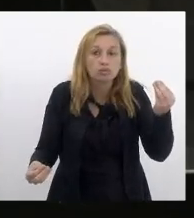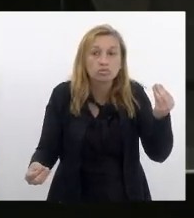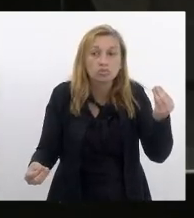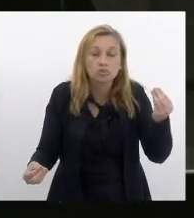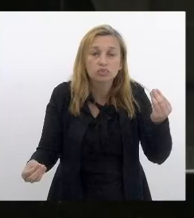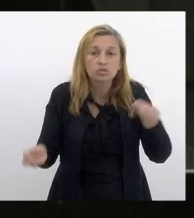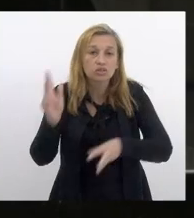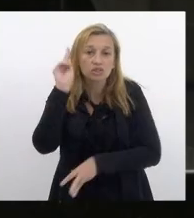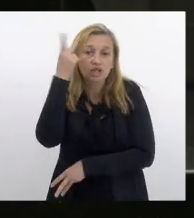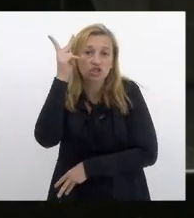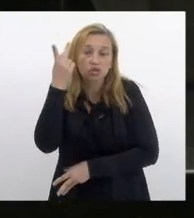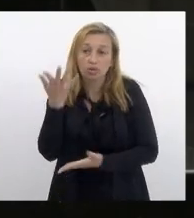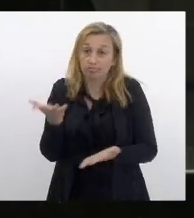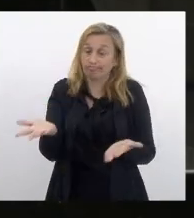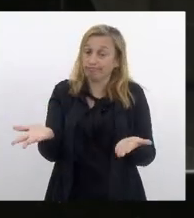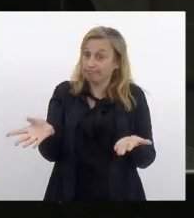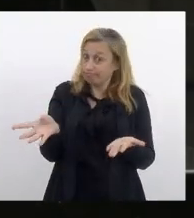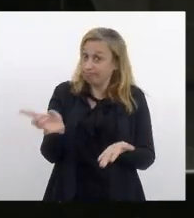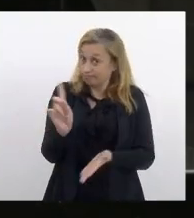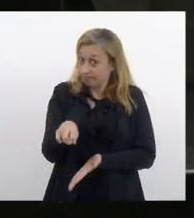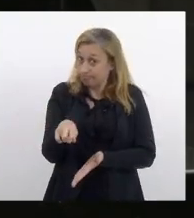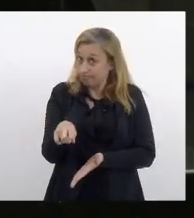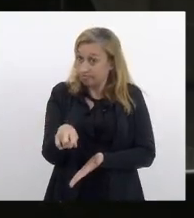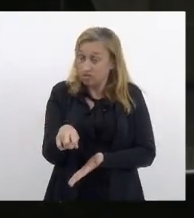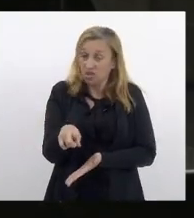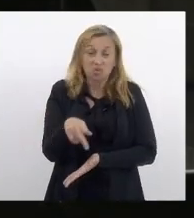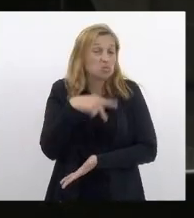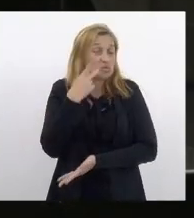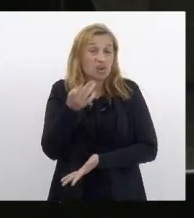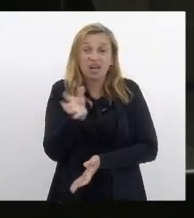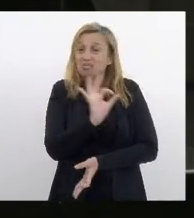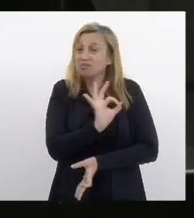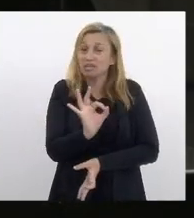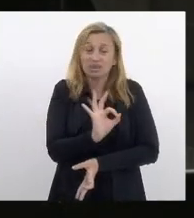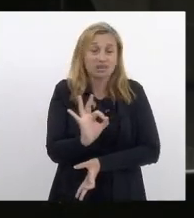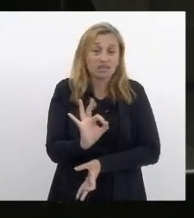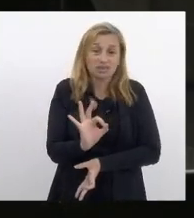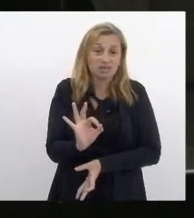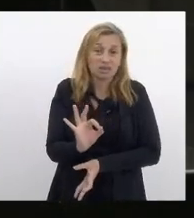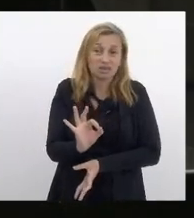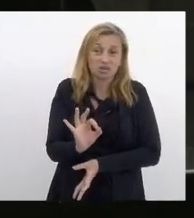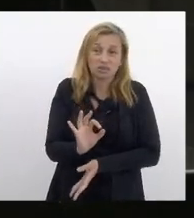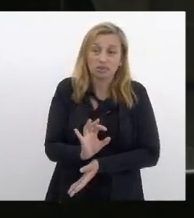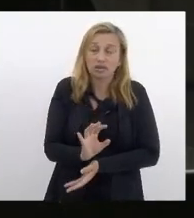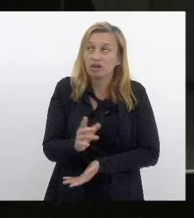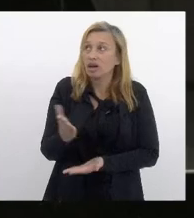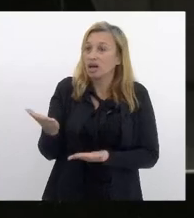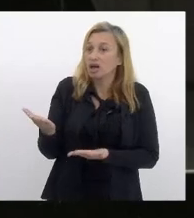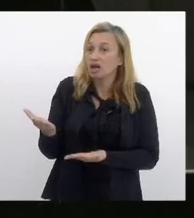da história. Né? Ninguém fala mais de Wilson Witzel. Né?